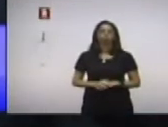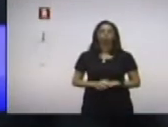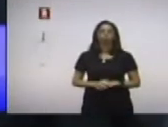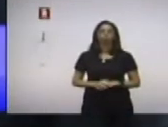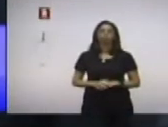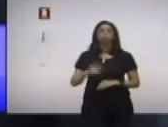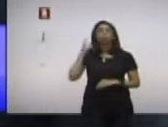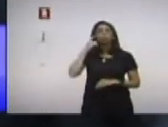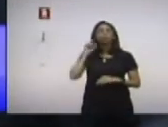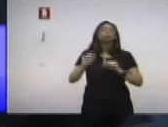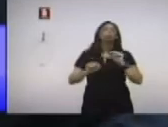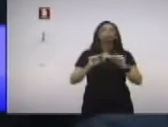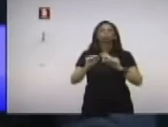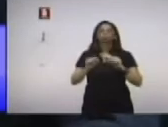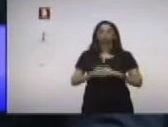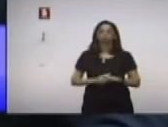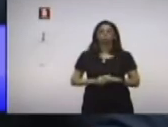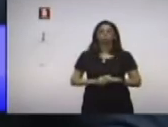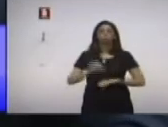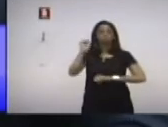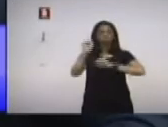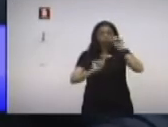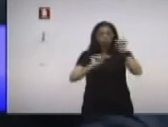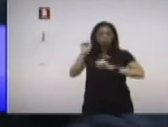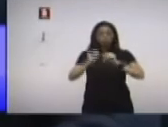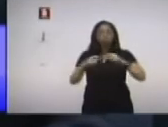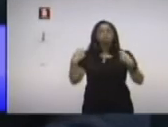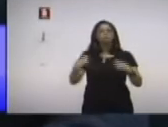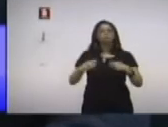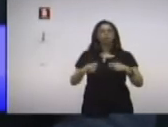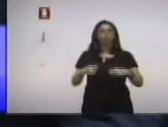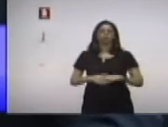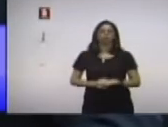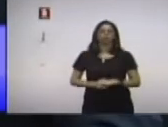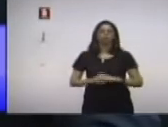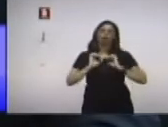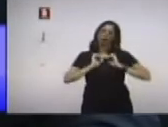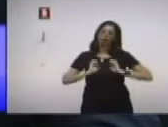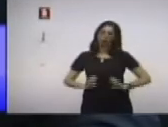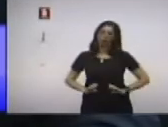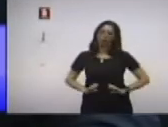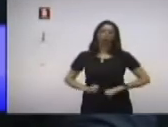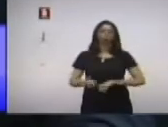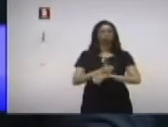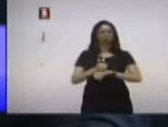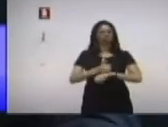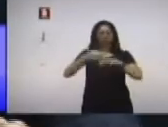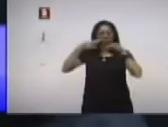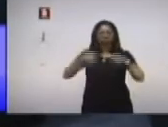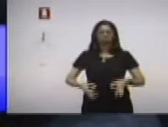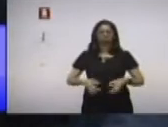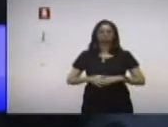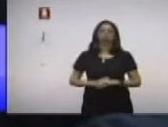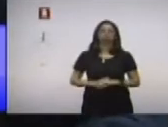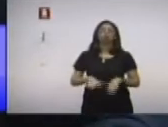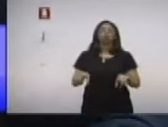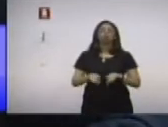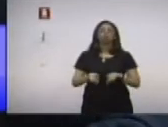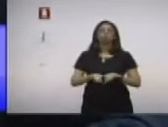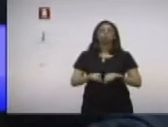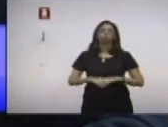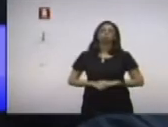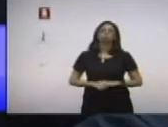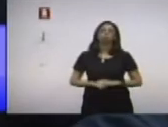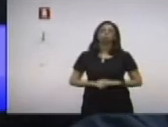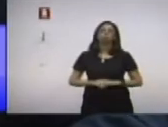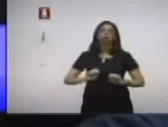no serviço essencial que ela tem que prestar e pensando na população e apesar reforçando